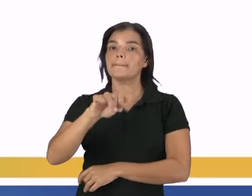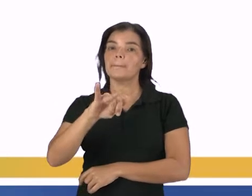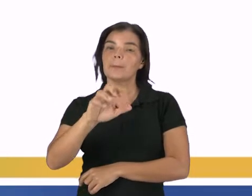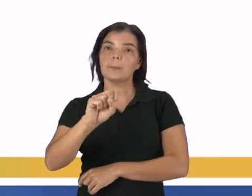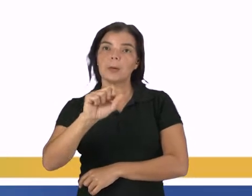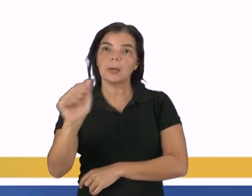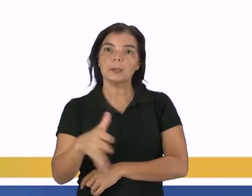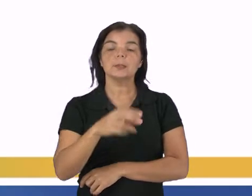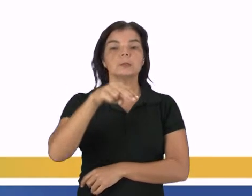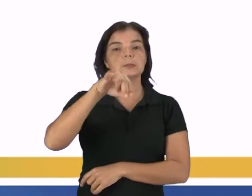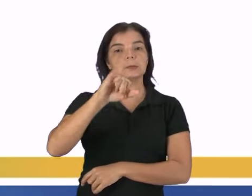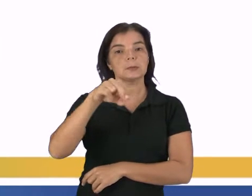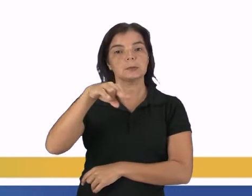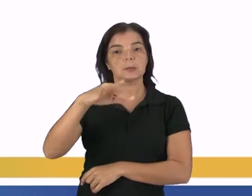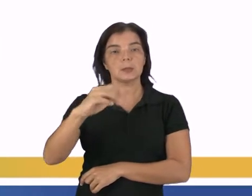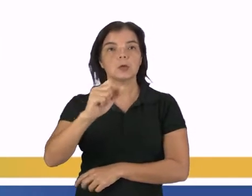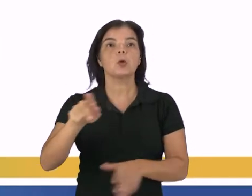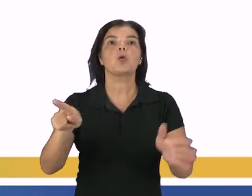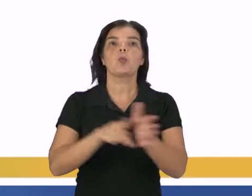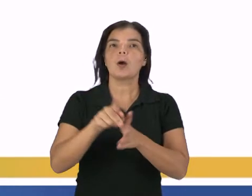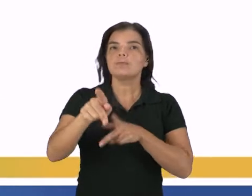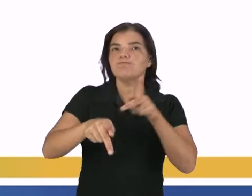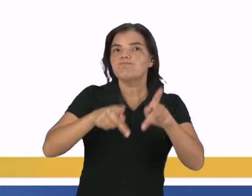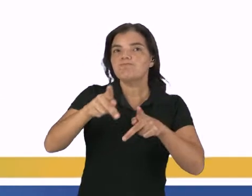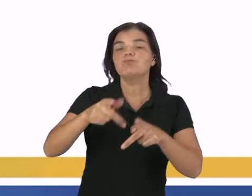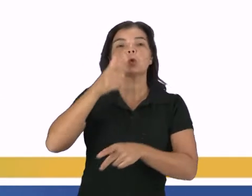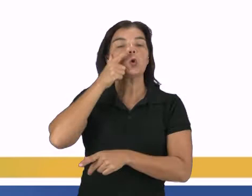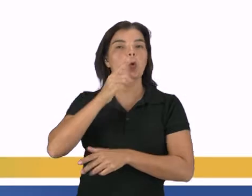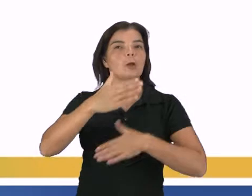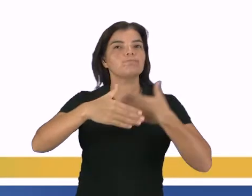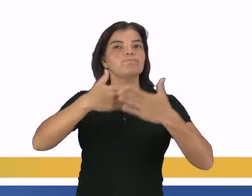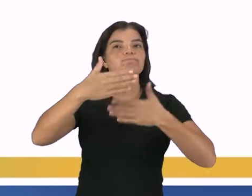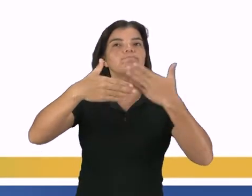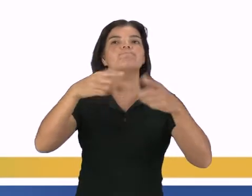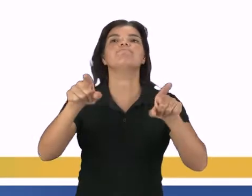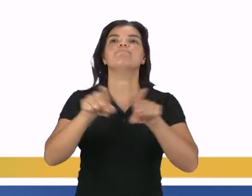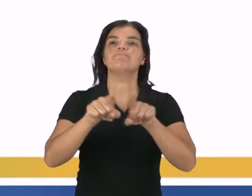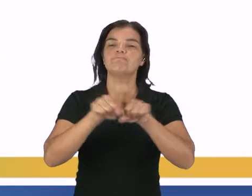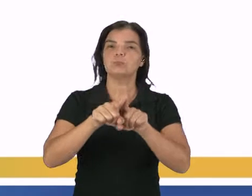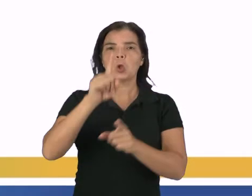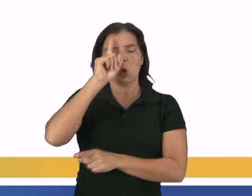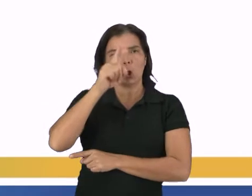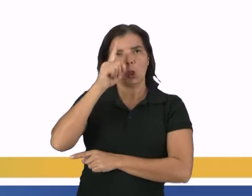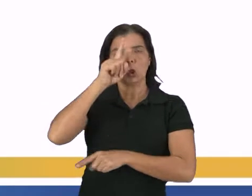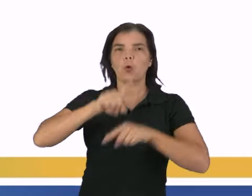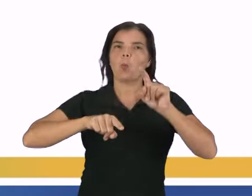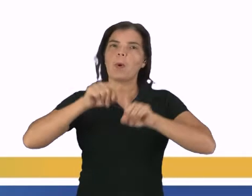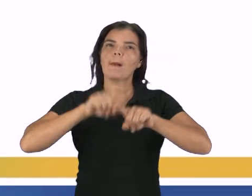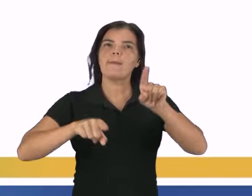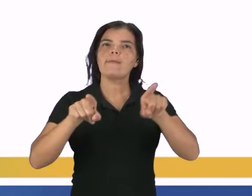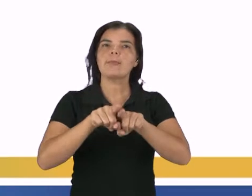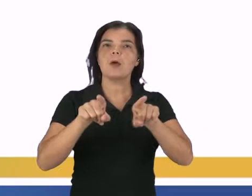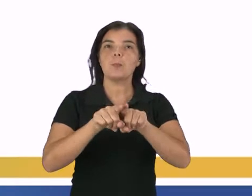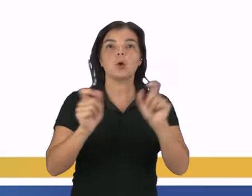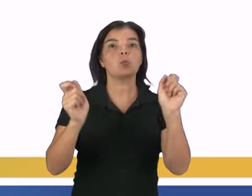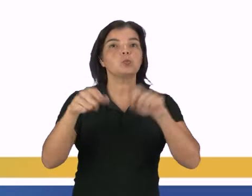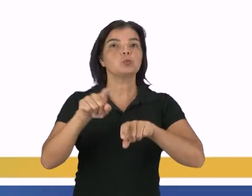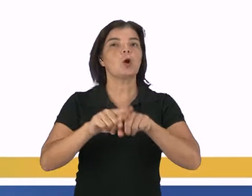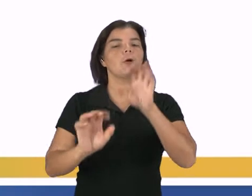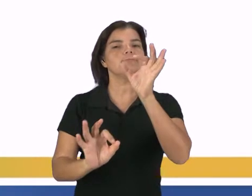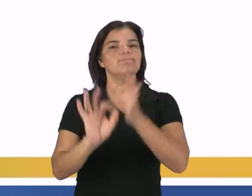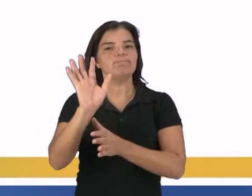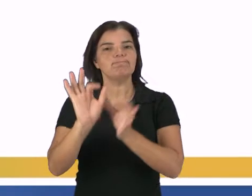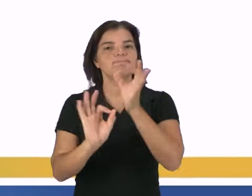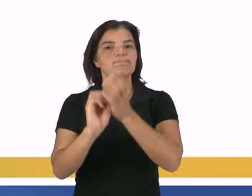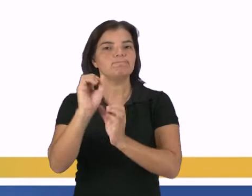de civilizações, pois conseguiram desenvolver um complexo domínio de materiais, o que os